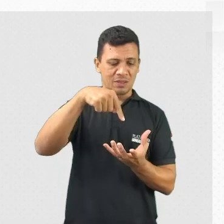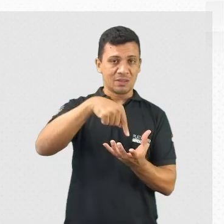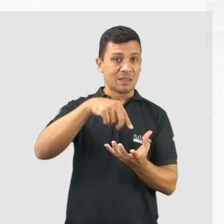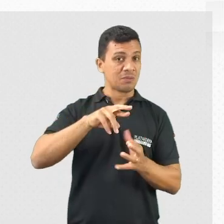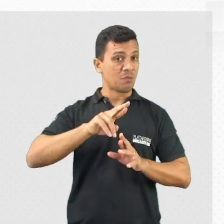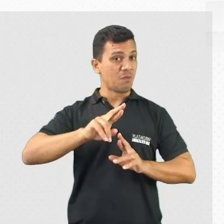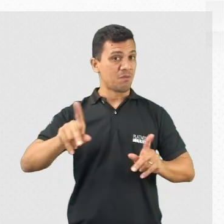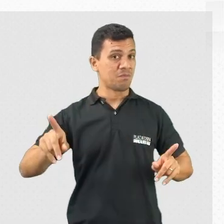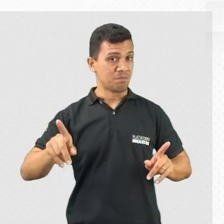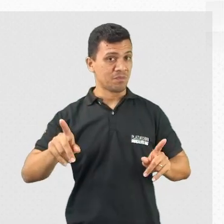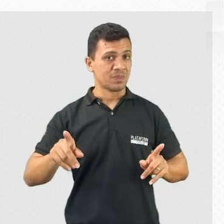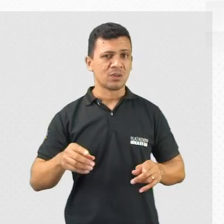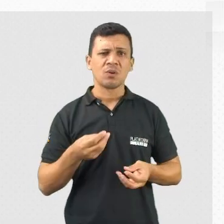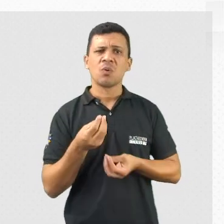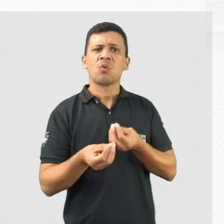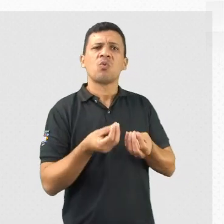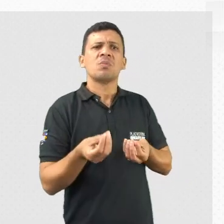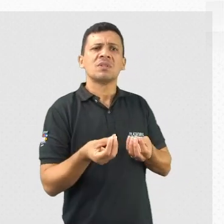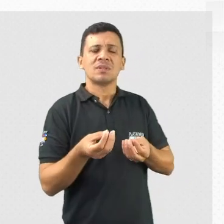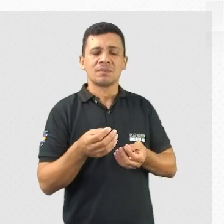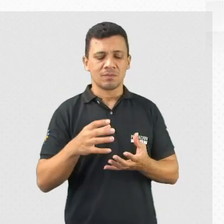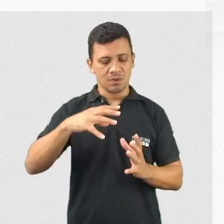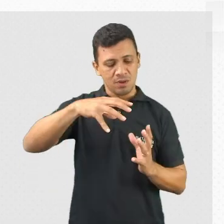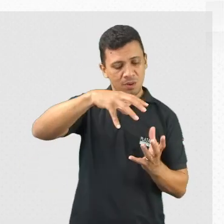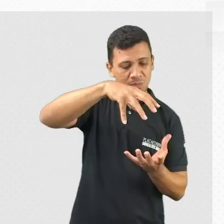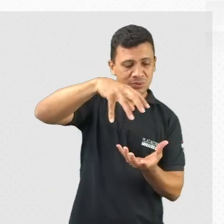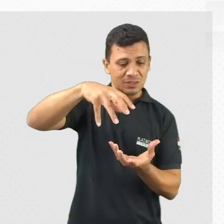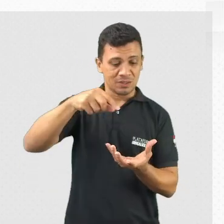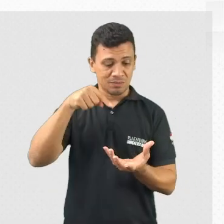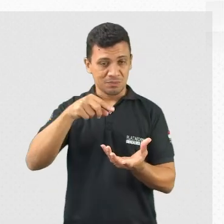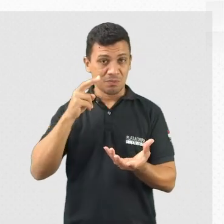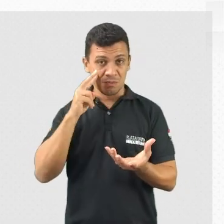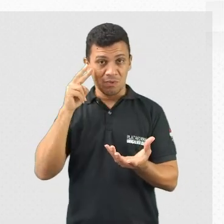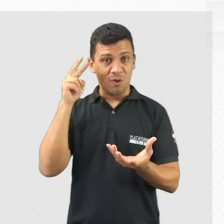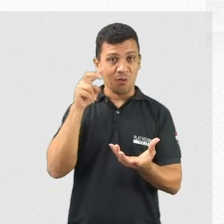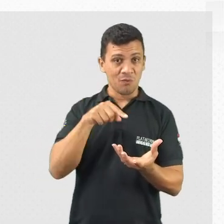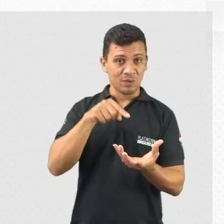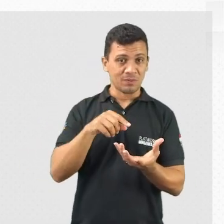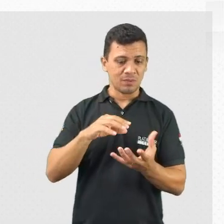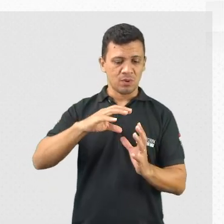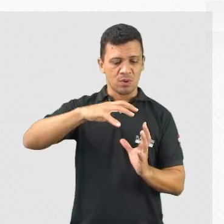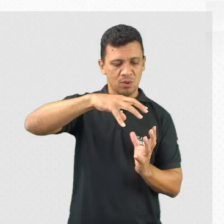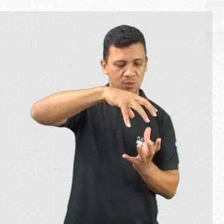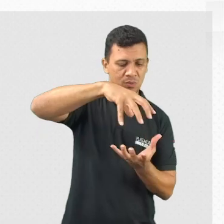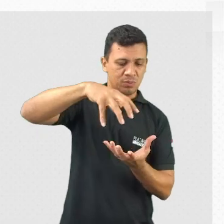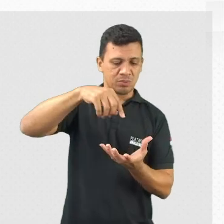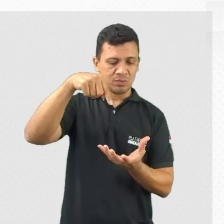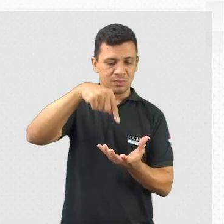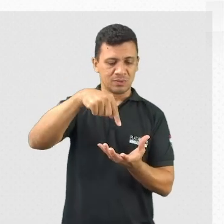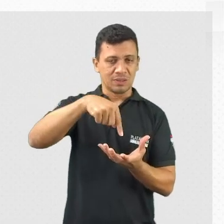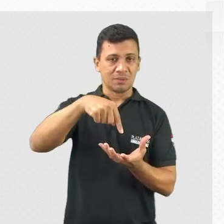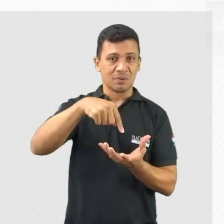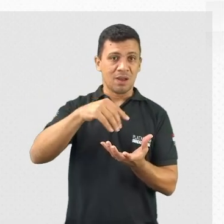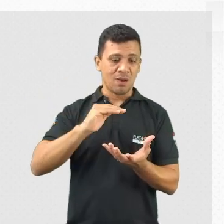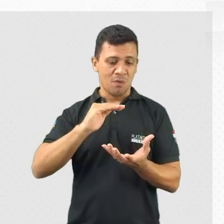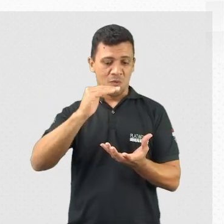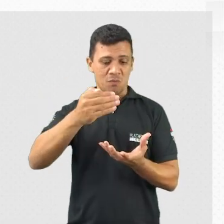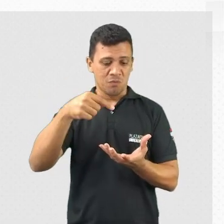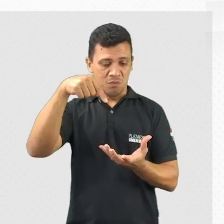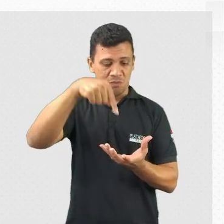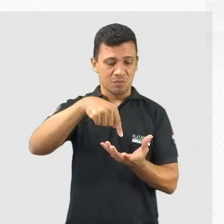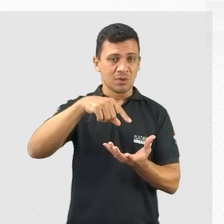Como assim, Marcos? Quando a gente olha o nosso planeta em relação à superfície até o seu interior, nós